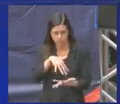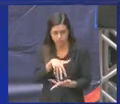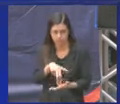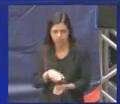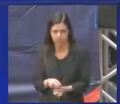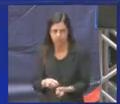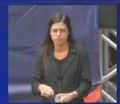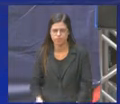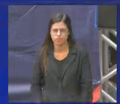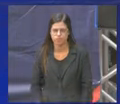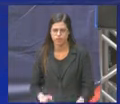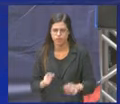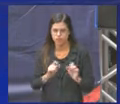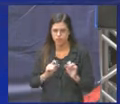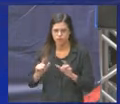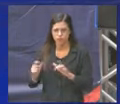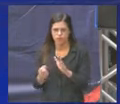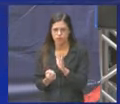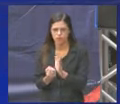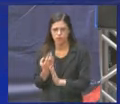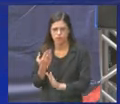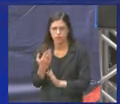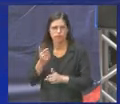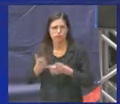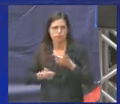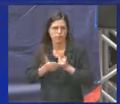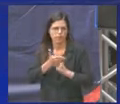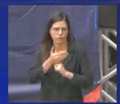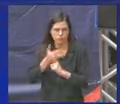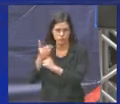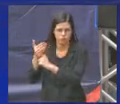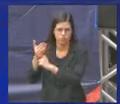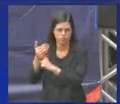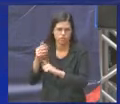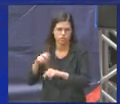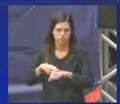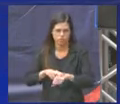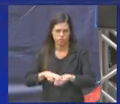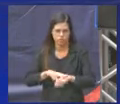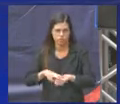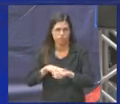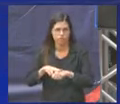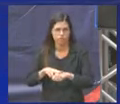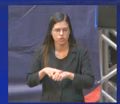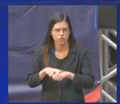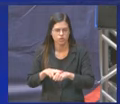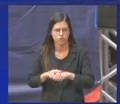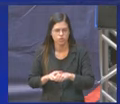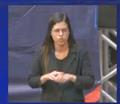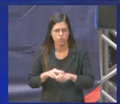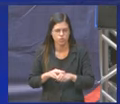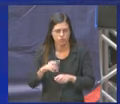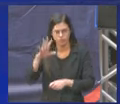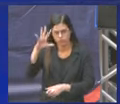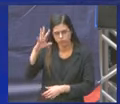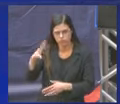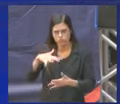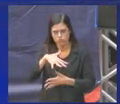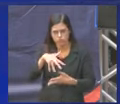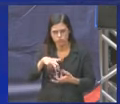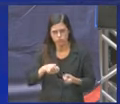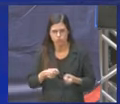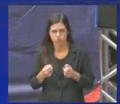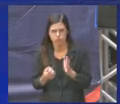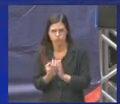E desde que a gente surge, a gente vem trabalhando em tecnologias verdes para soluções sustentáveis. E a gente lança o programa